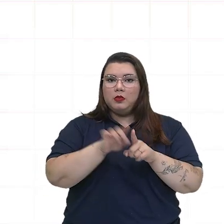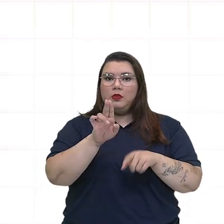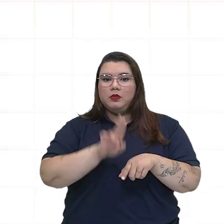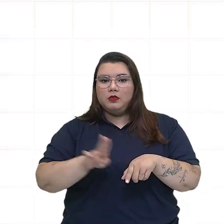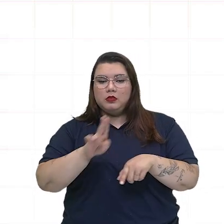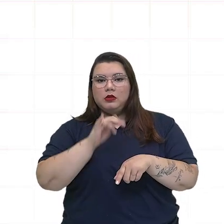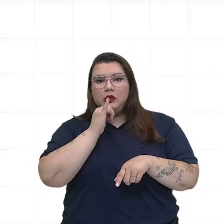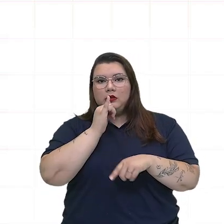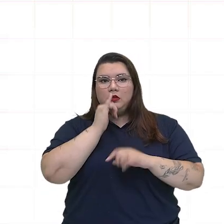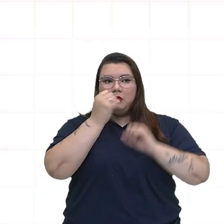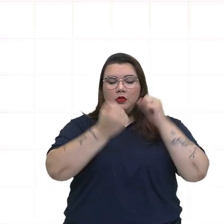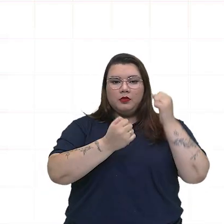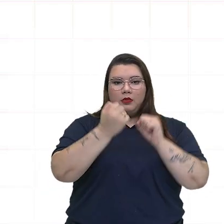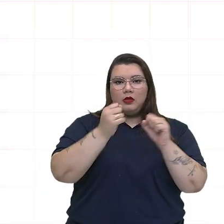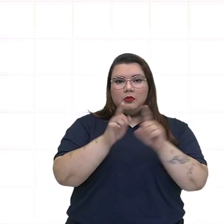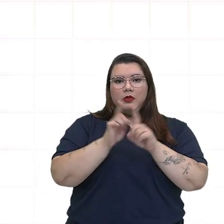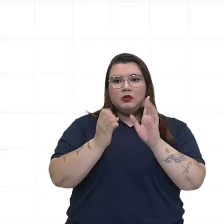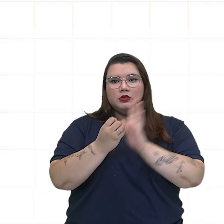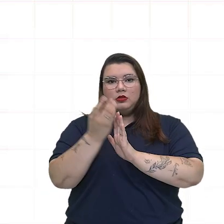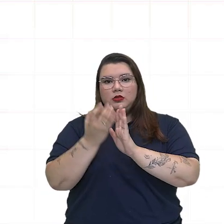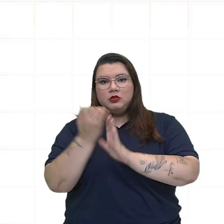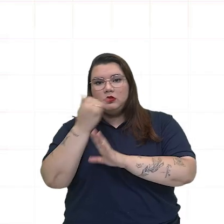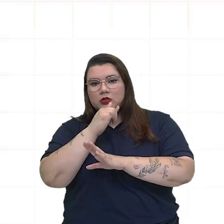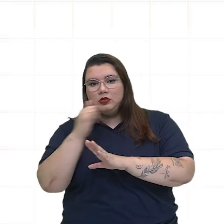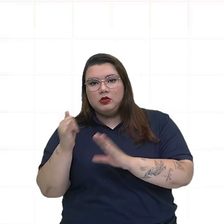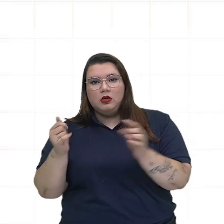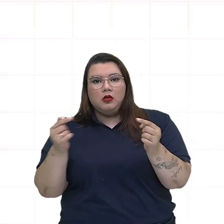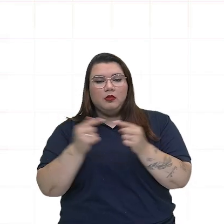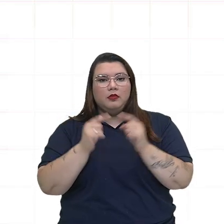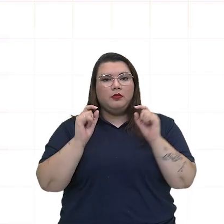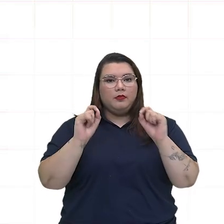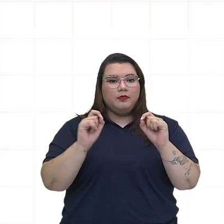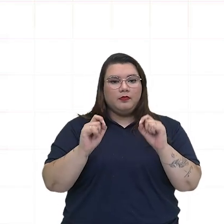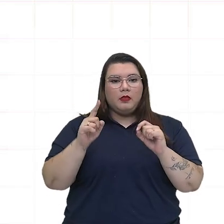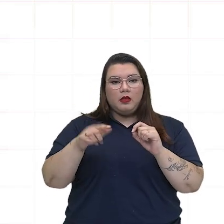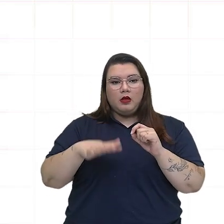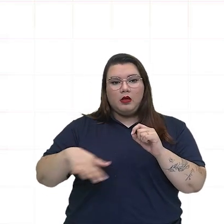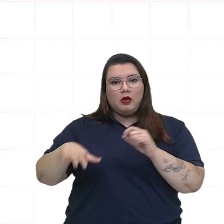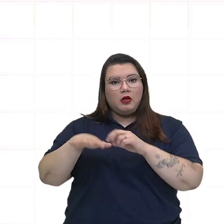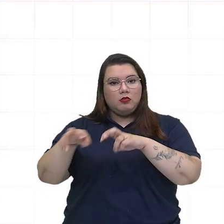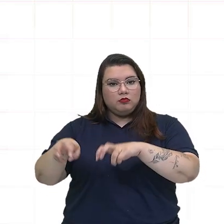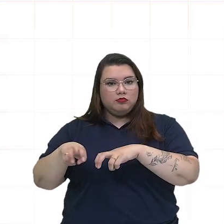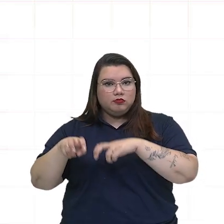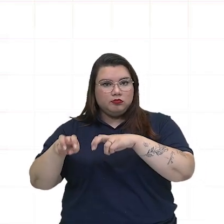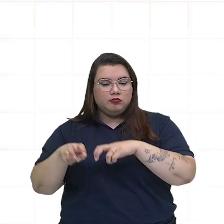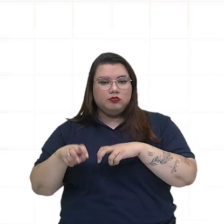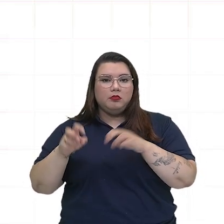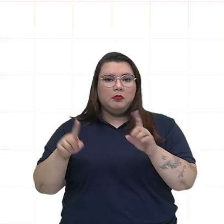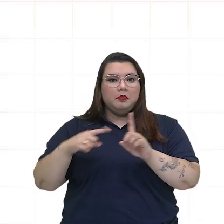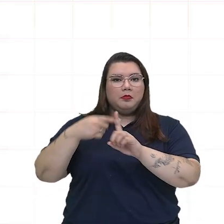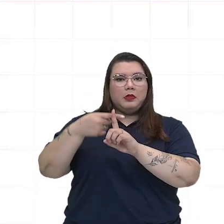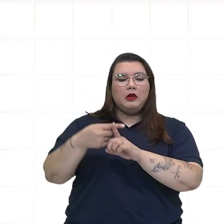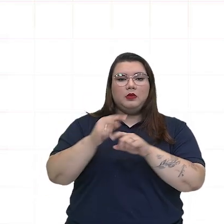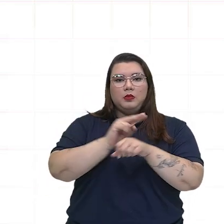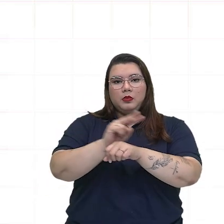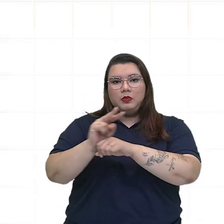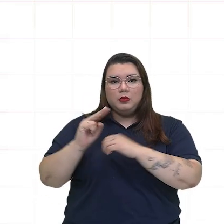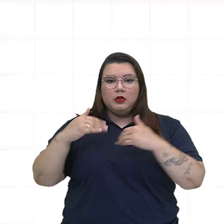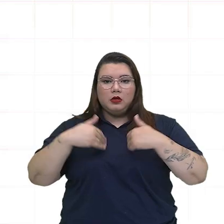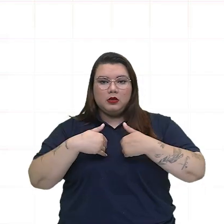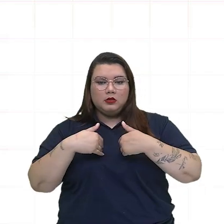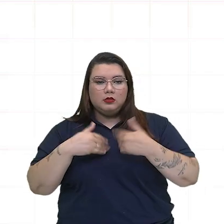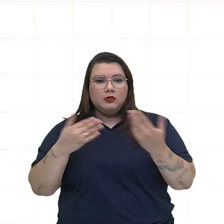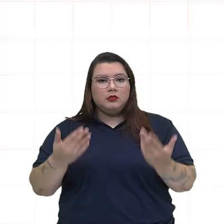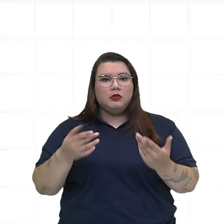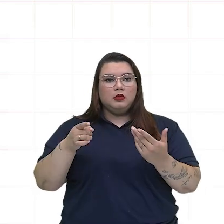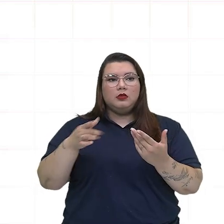e a geração de energia, e o maior de todos, que vai ser o quê? A agropecuária, tanto na parte da agricultura quanto na